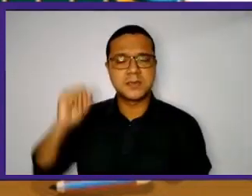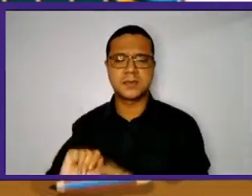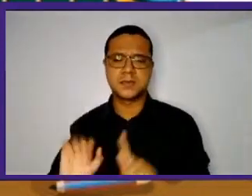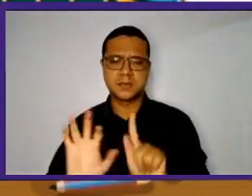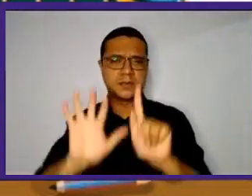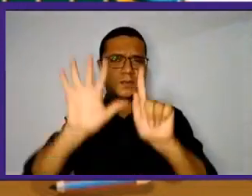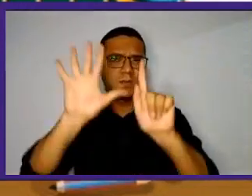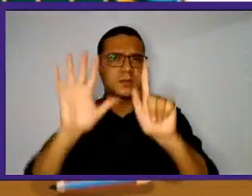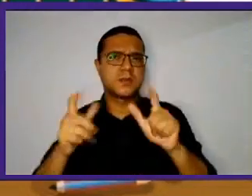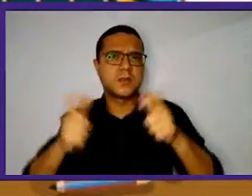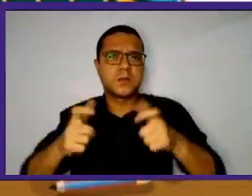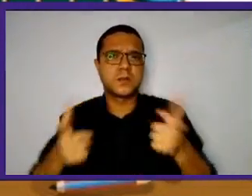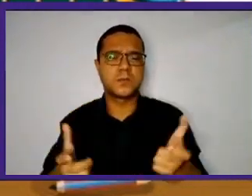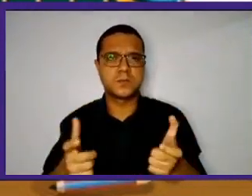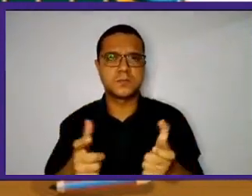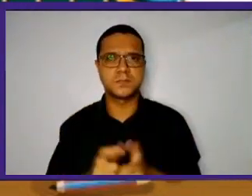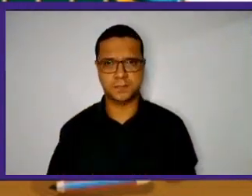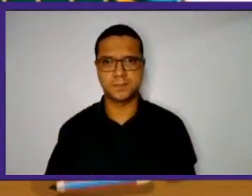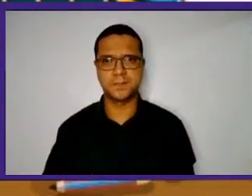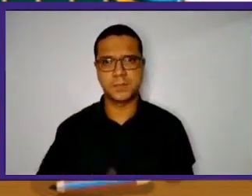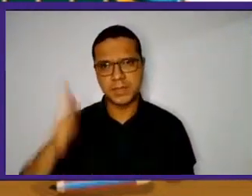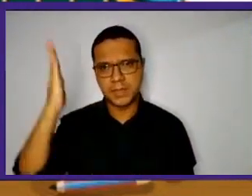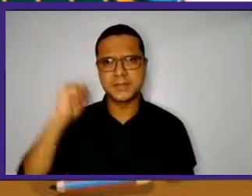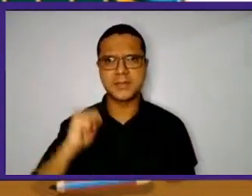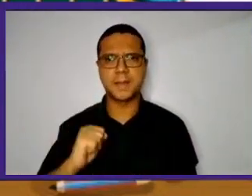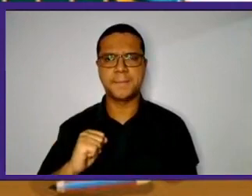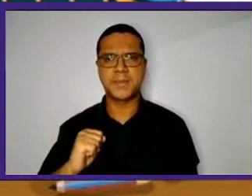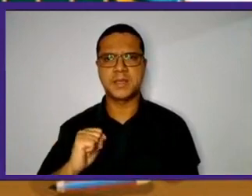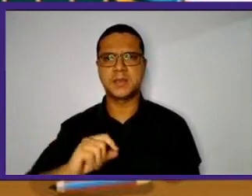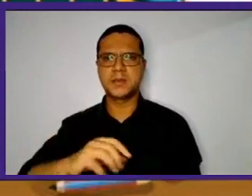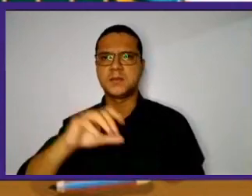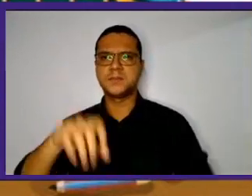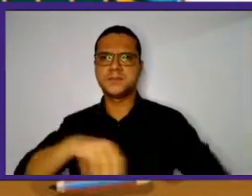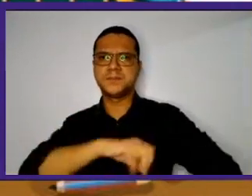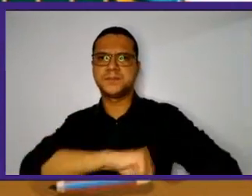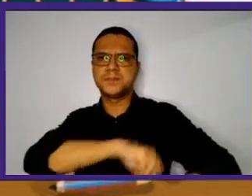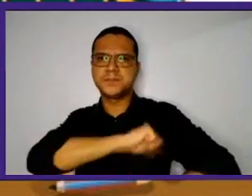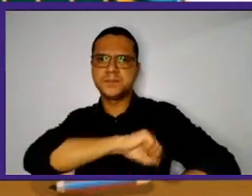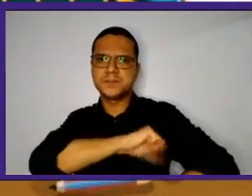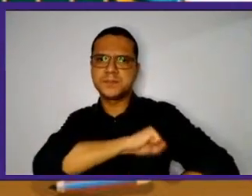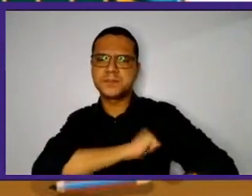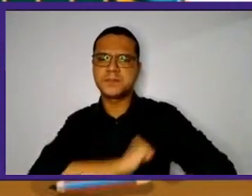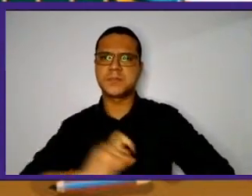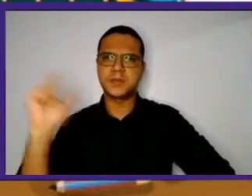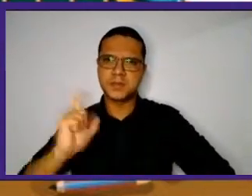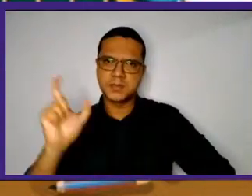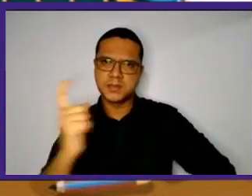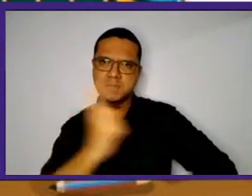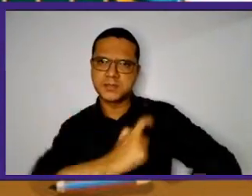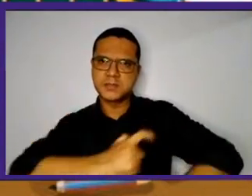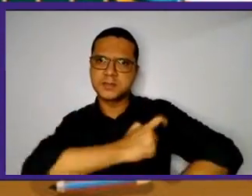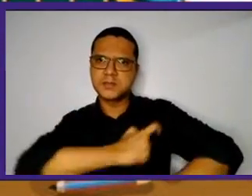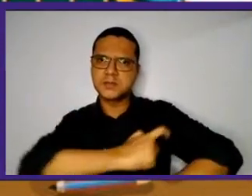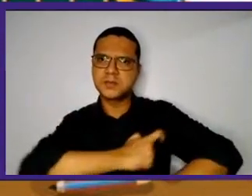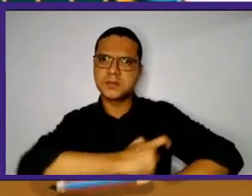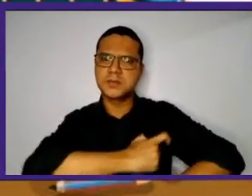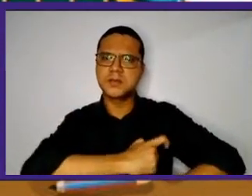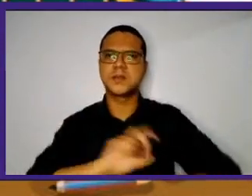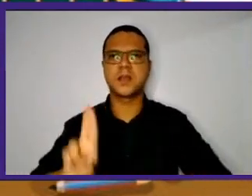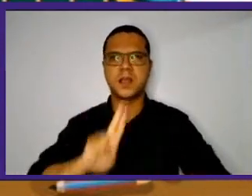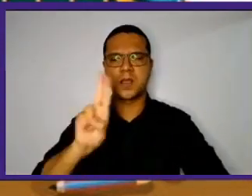são utilizados, tem aqueles sprays, desodorantes, sabe, aquele gás que se utiliza, por exemplo,